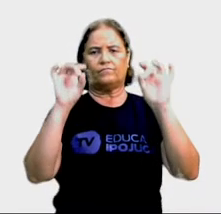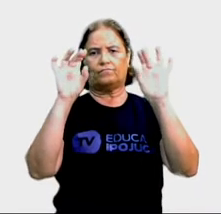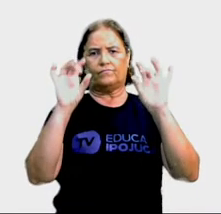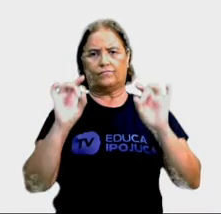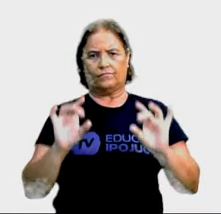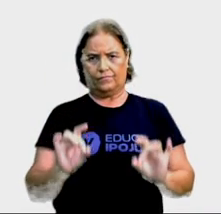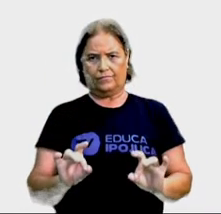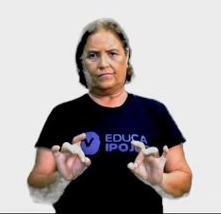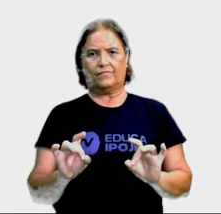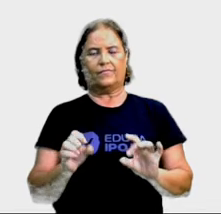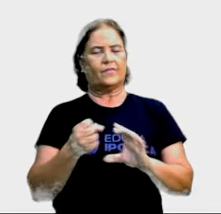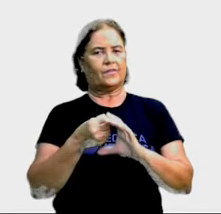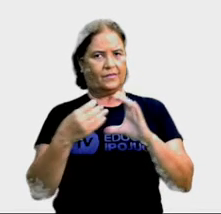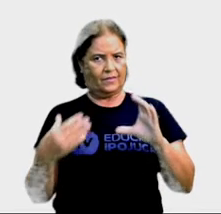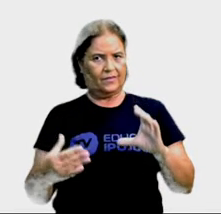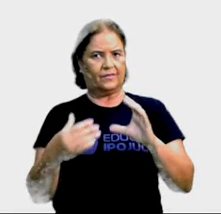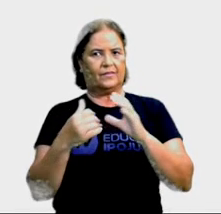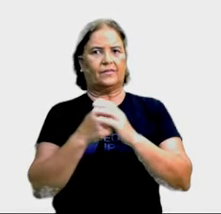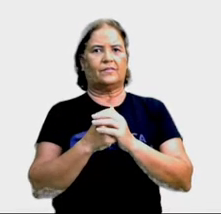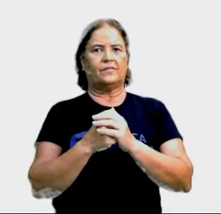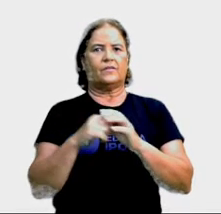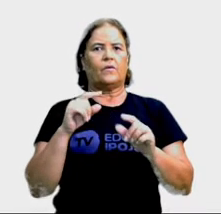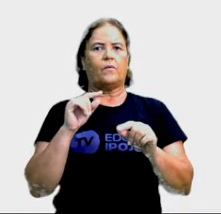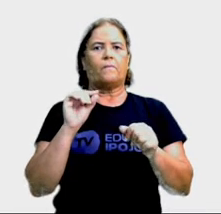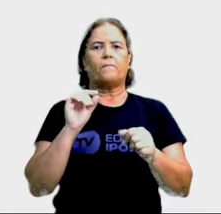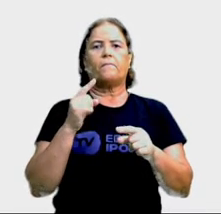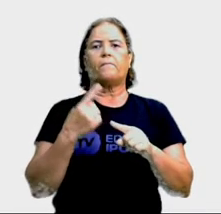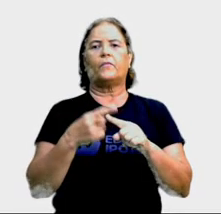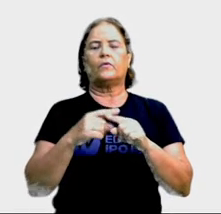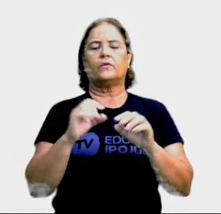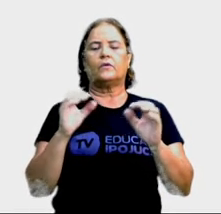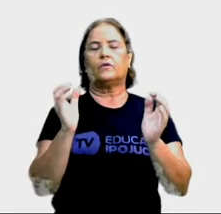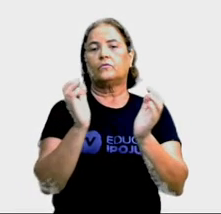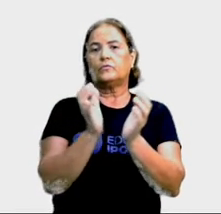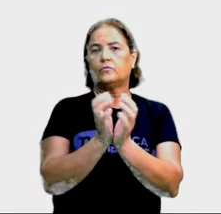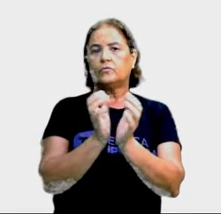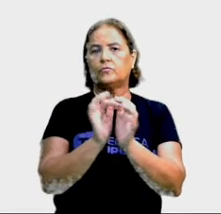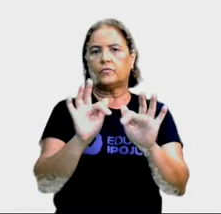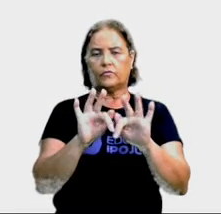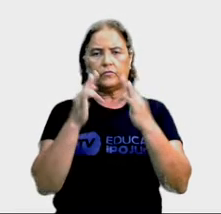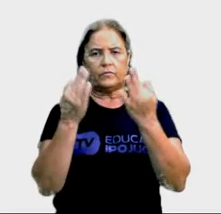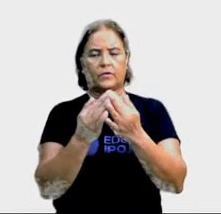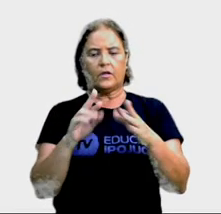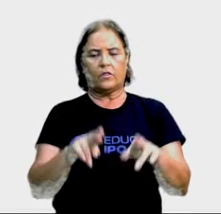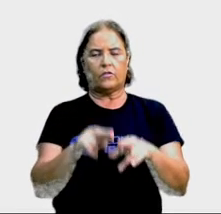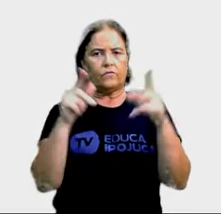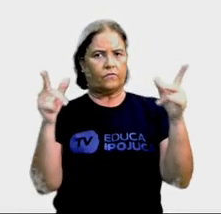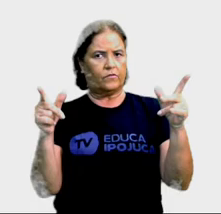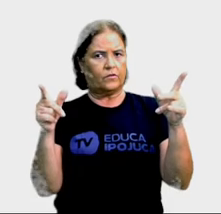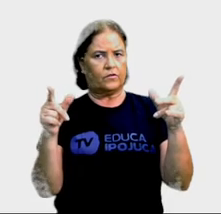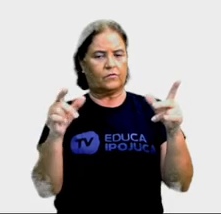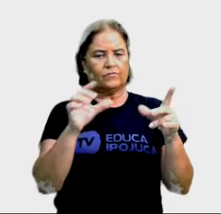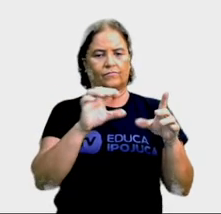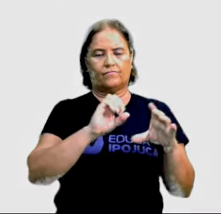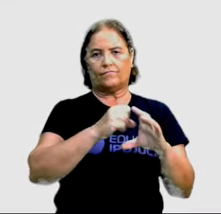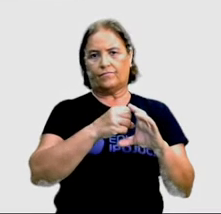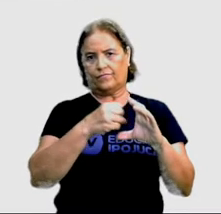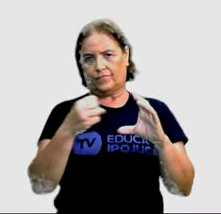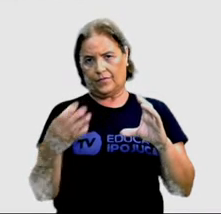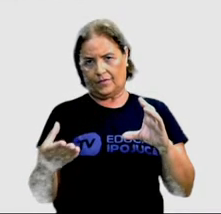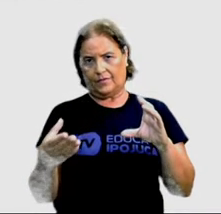essas características, porque são grupos familiares de diferentes características.